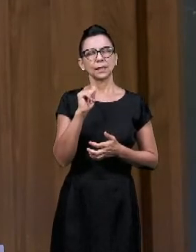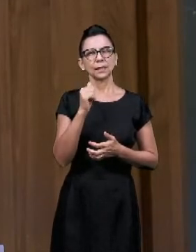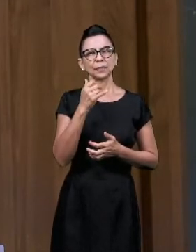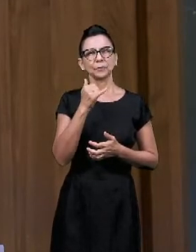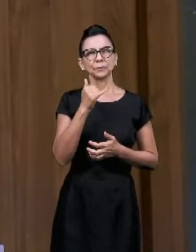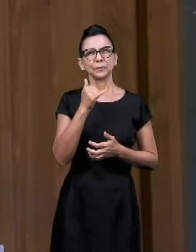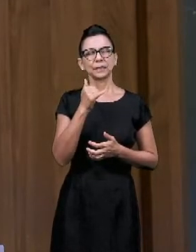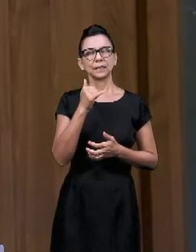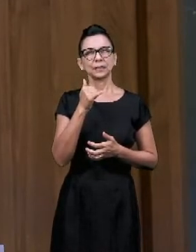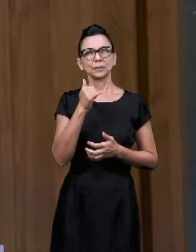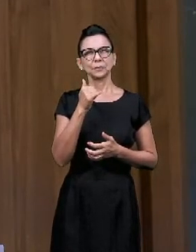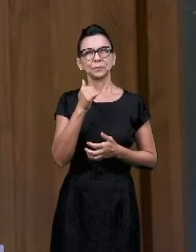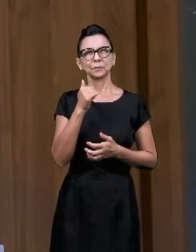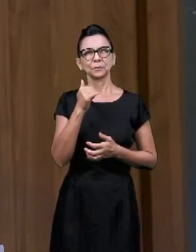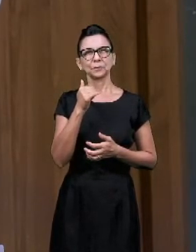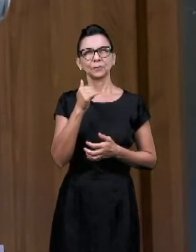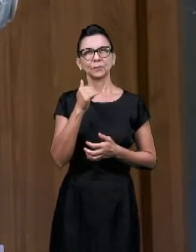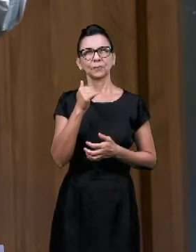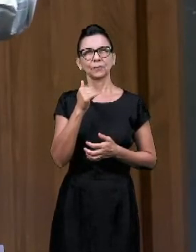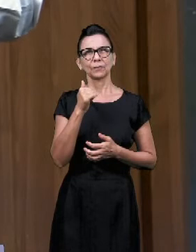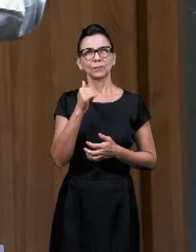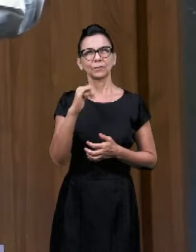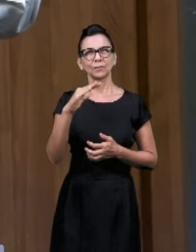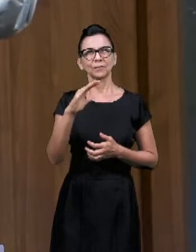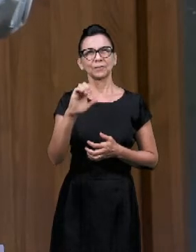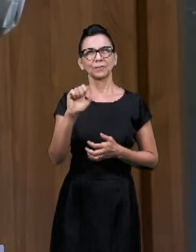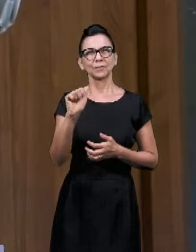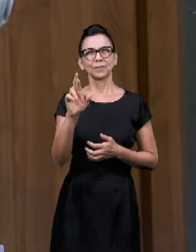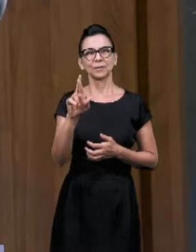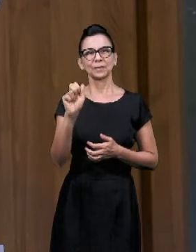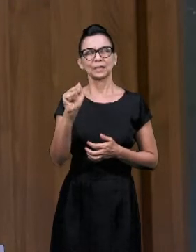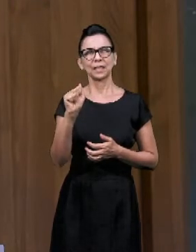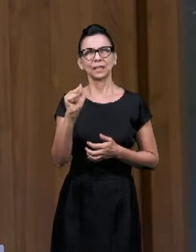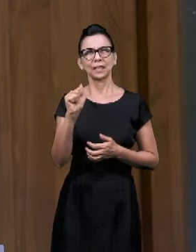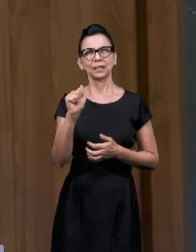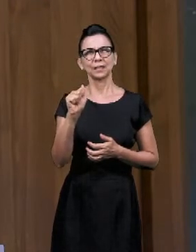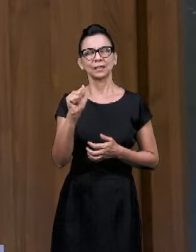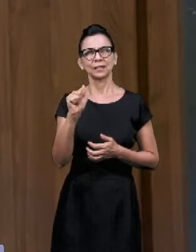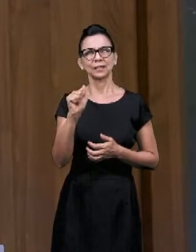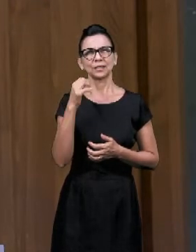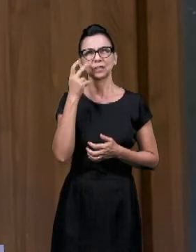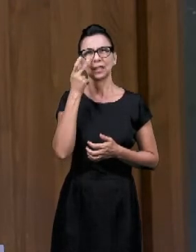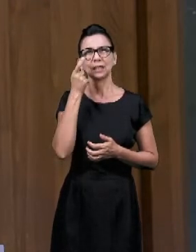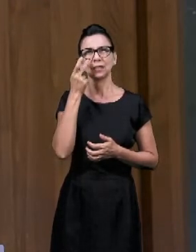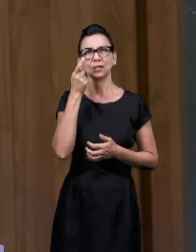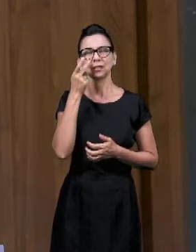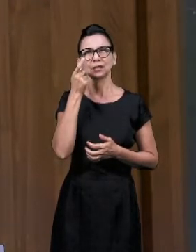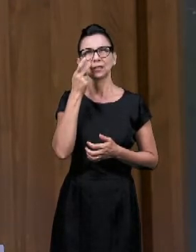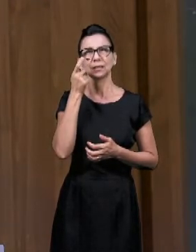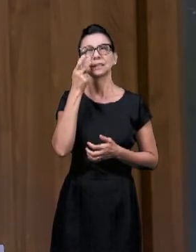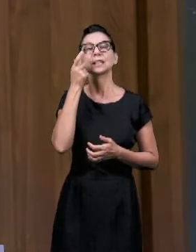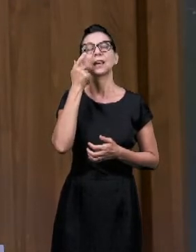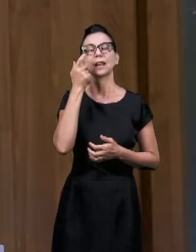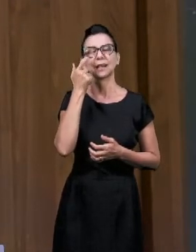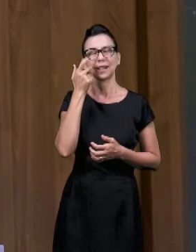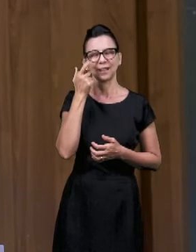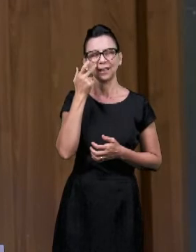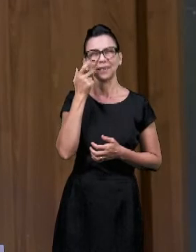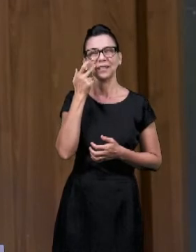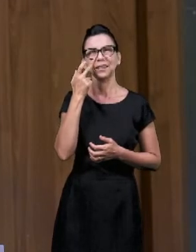jovens e obreiros da igreja de Mondubim, lá em Fortaleza. Ele vai dar uma resposta muito boa, a resposta dele.